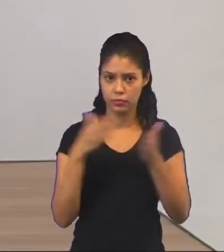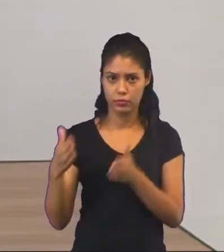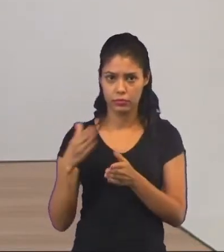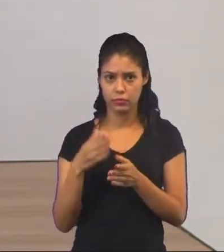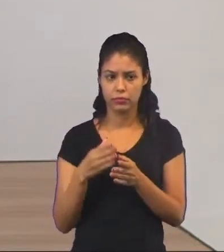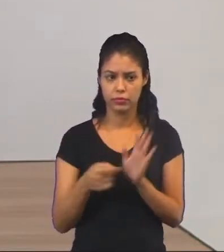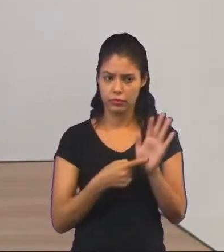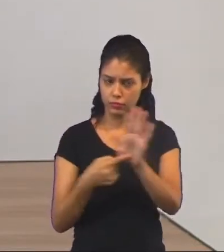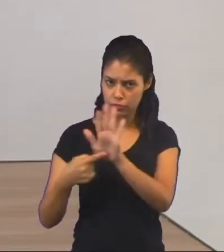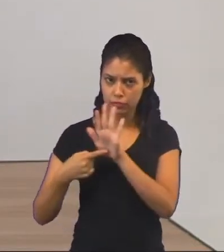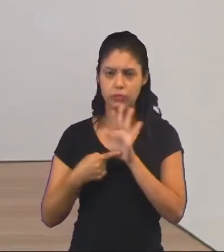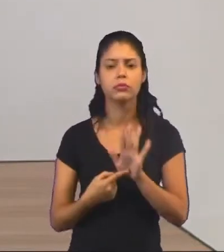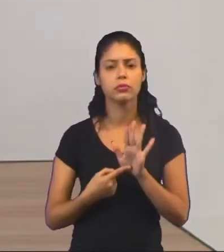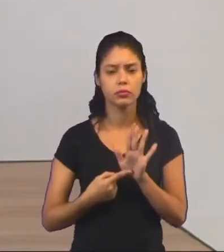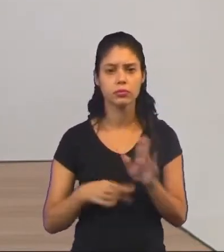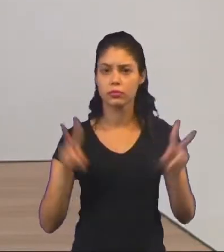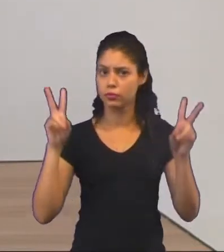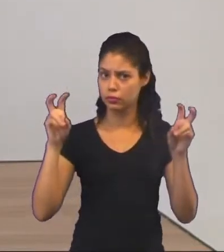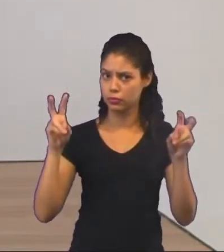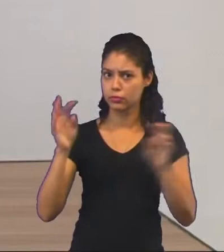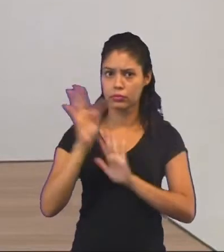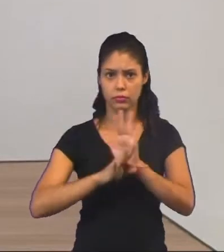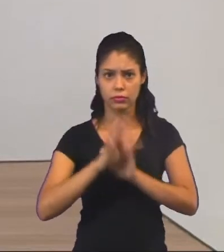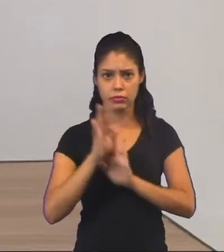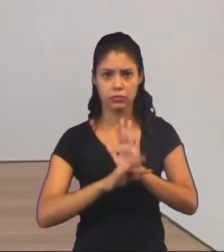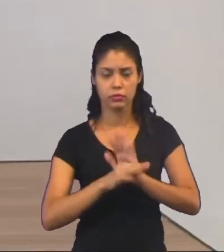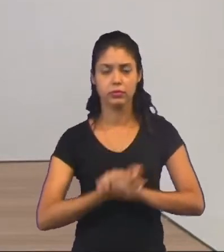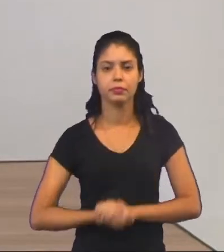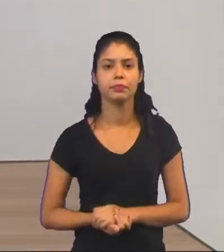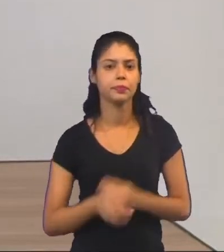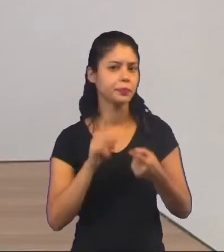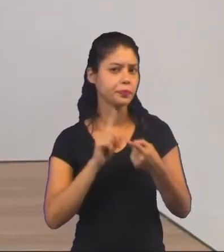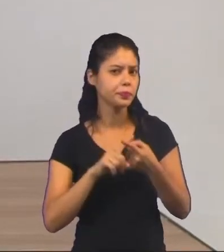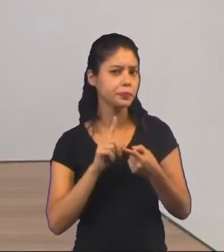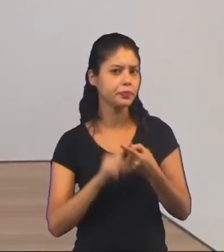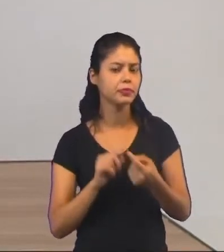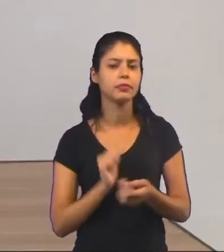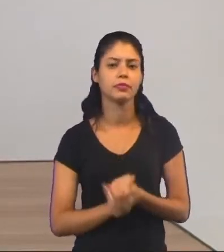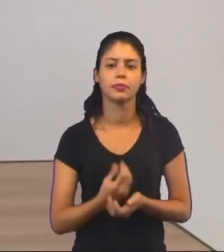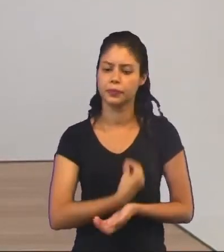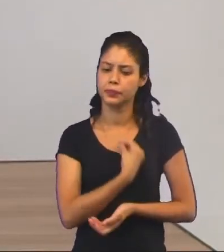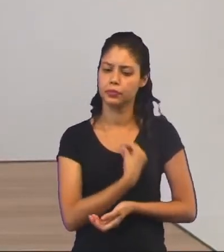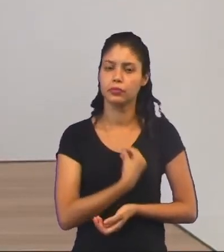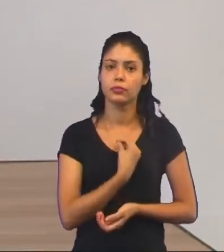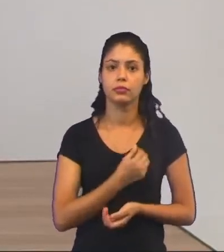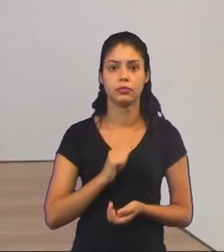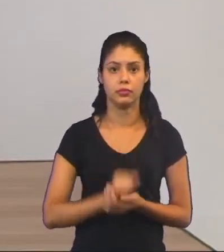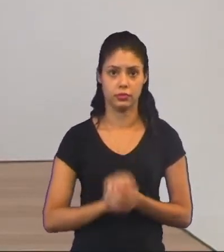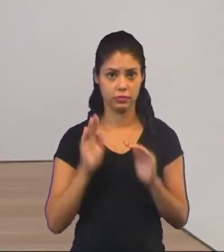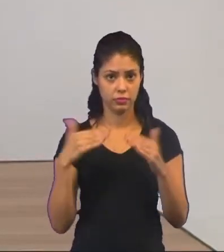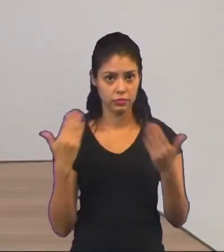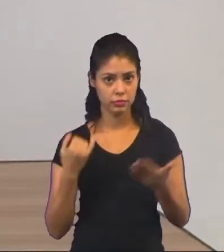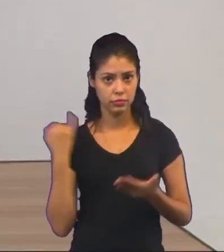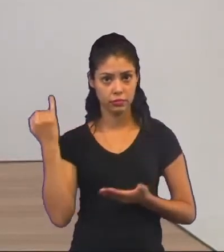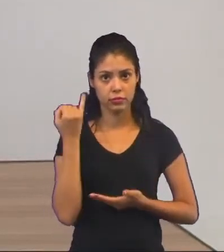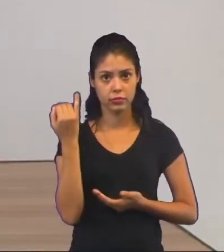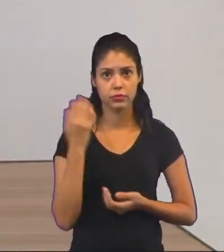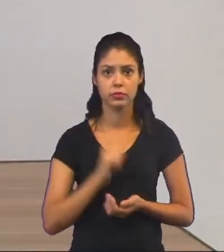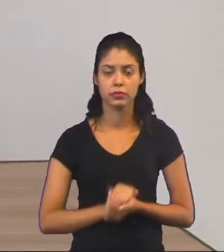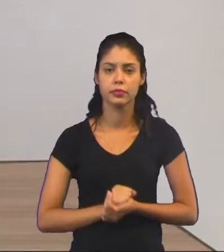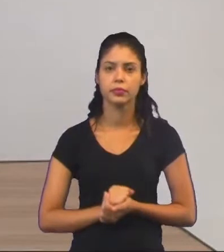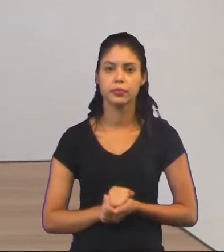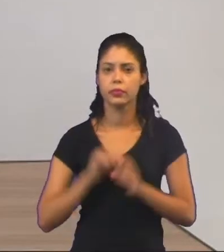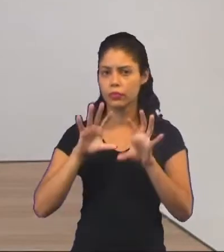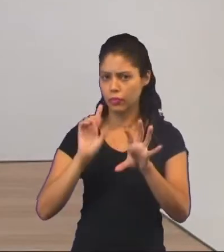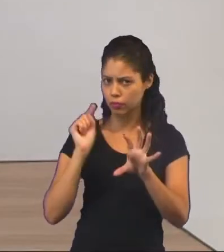bem destacada nesse tipo de texto, nessa receita? Por que que ele está presente e qual a necessidade? Por que que ele é